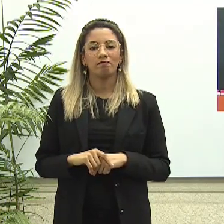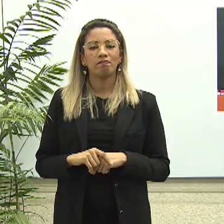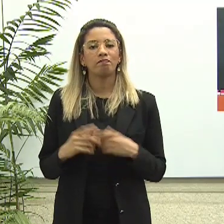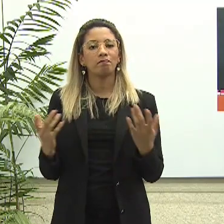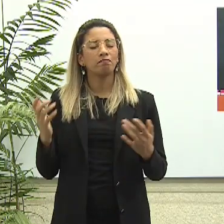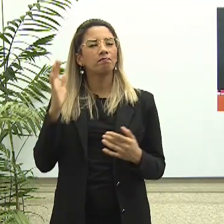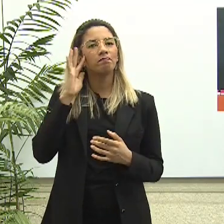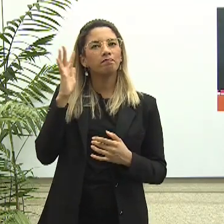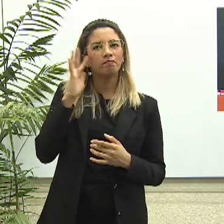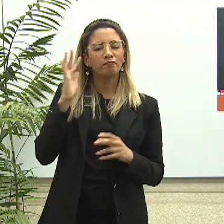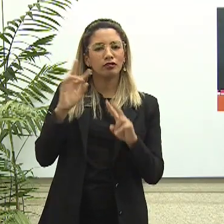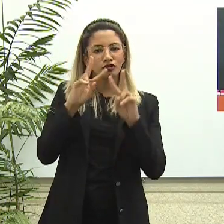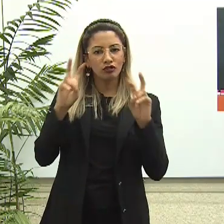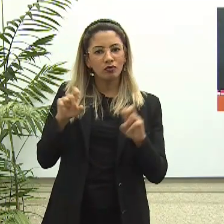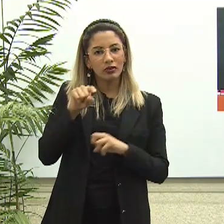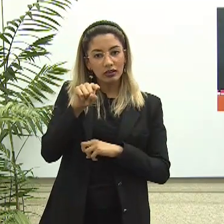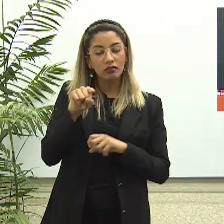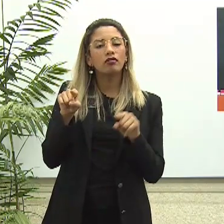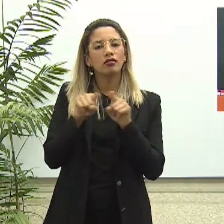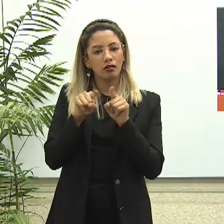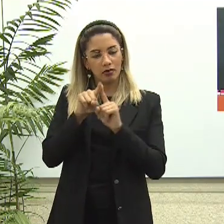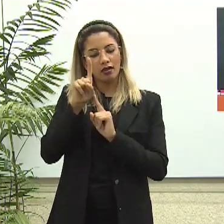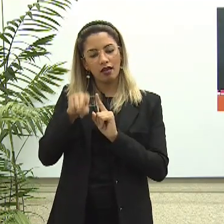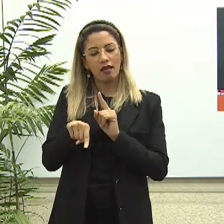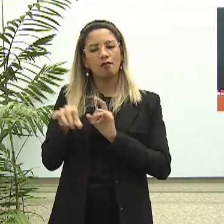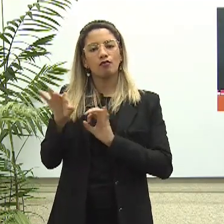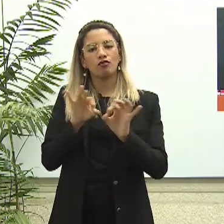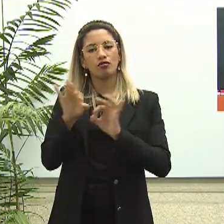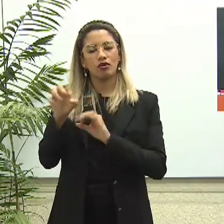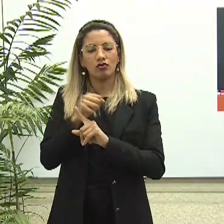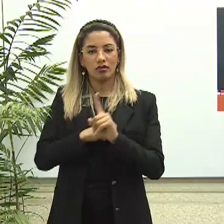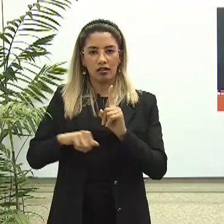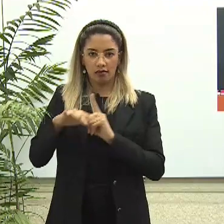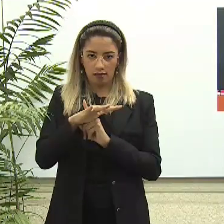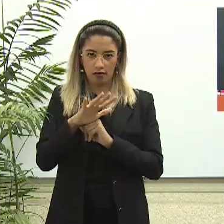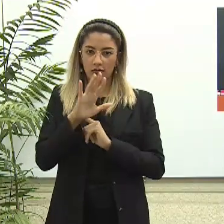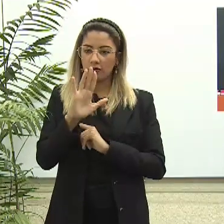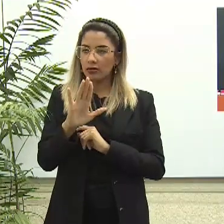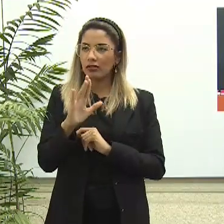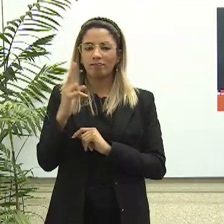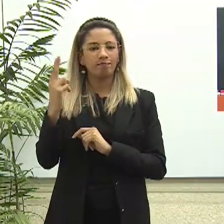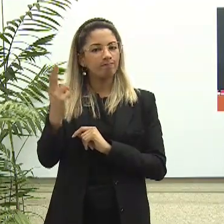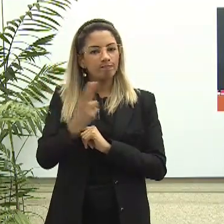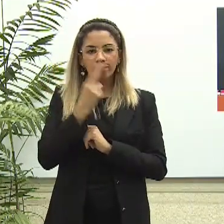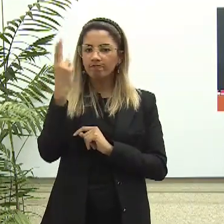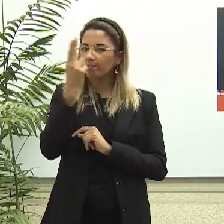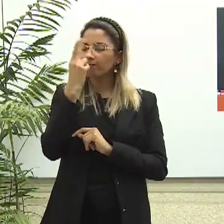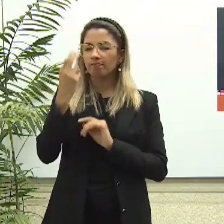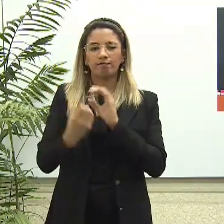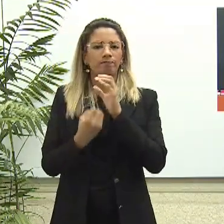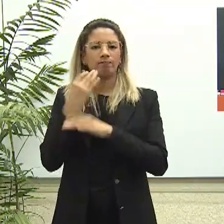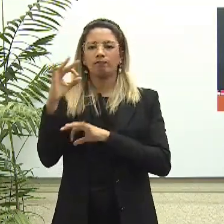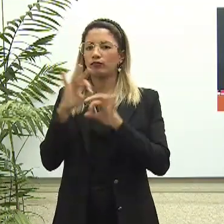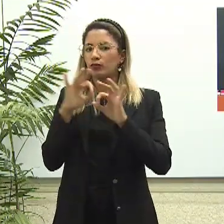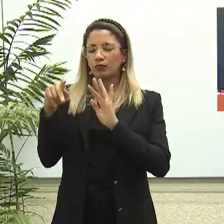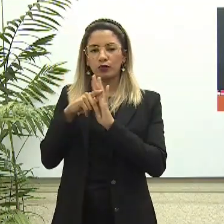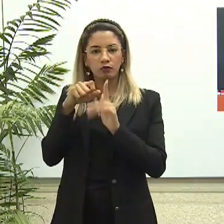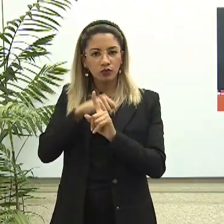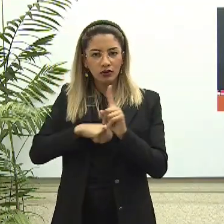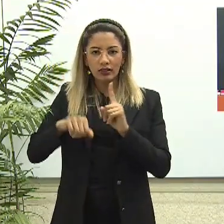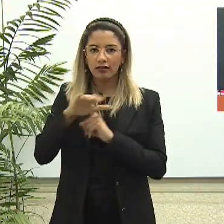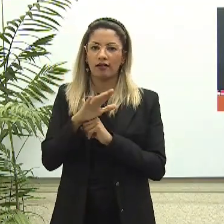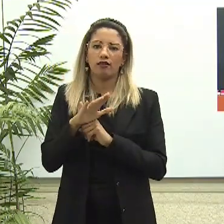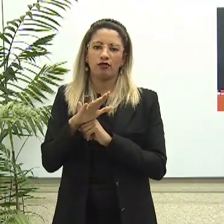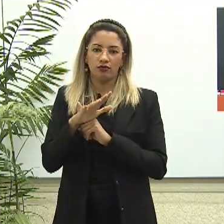pensar esse tema implica pensar um projeto de sociedade mas eu acho que não dá para ter um projeto coerente de sociedade que não passe pelo